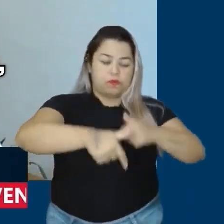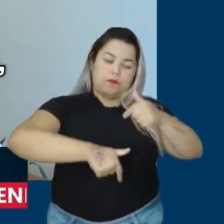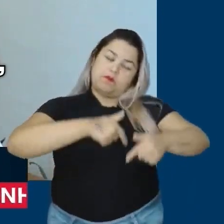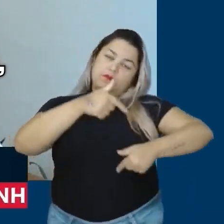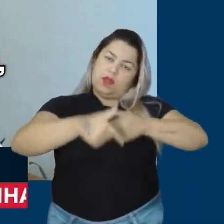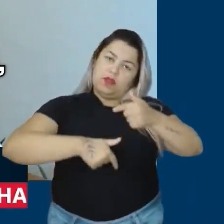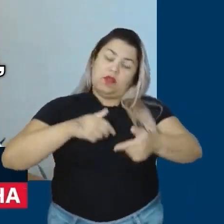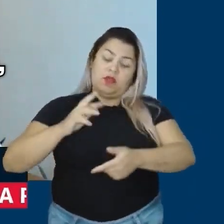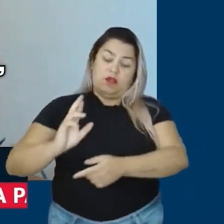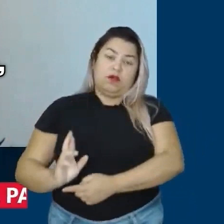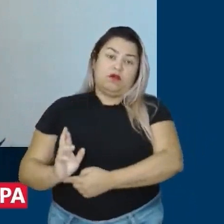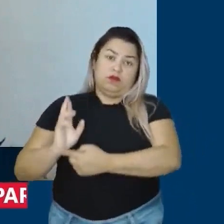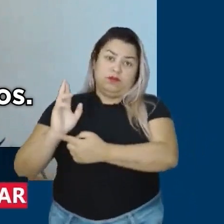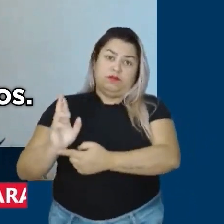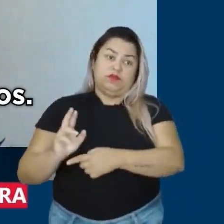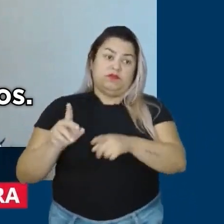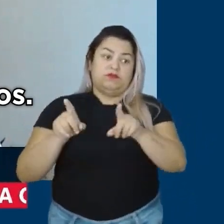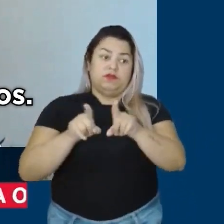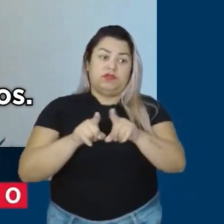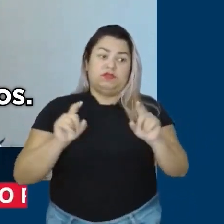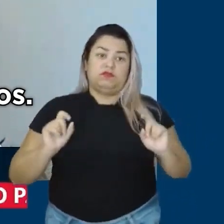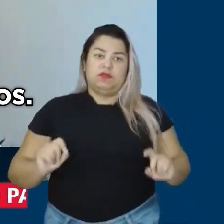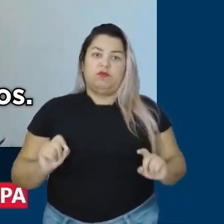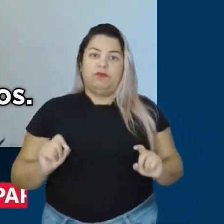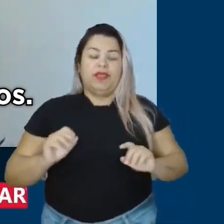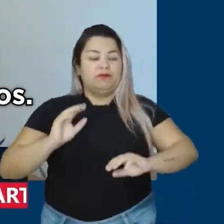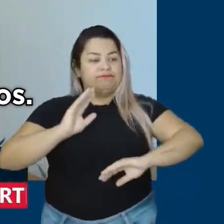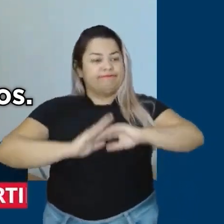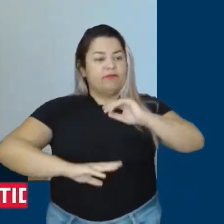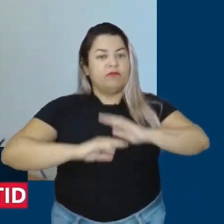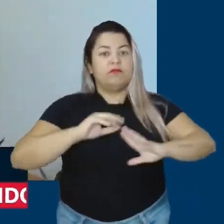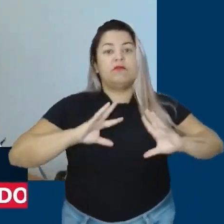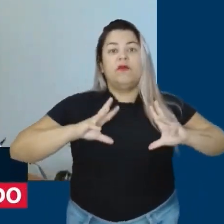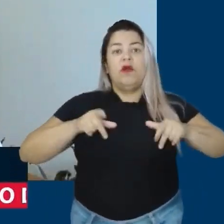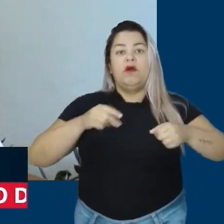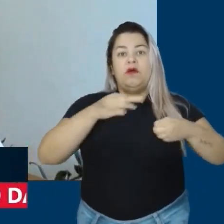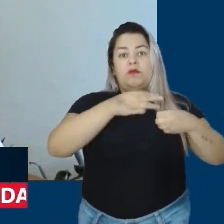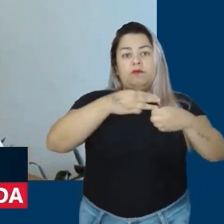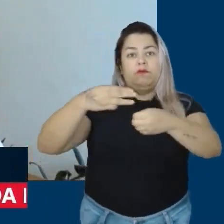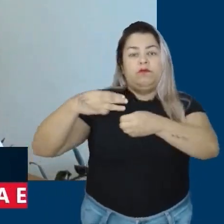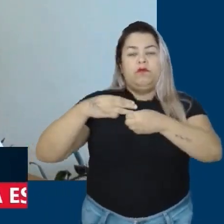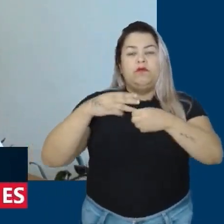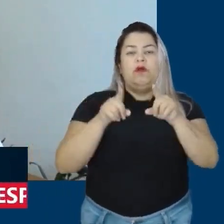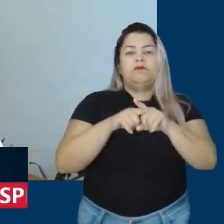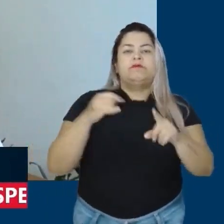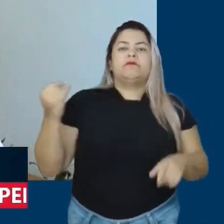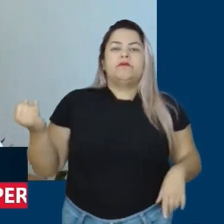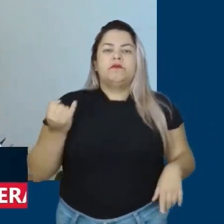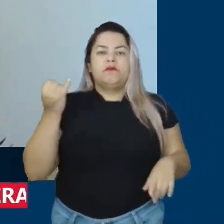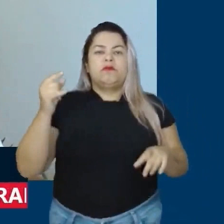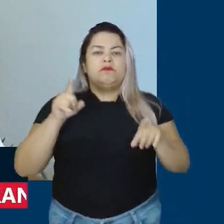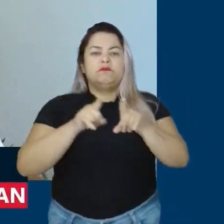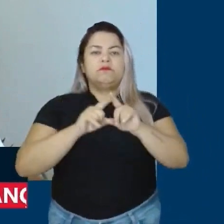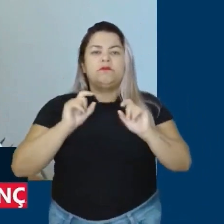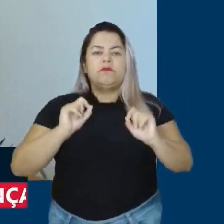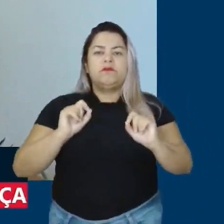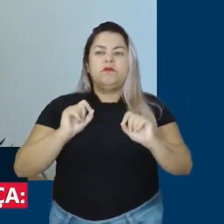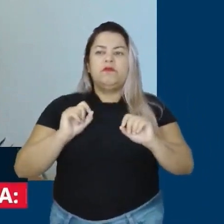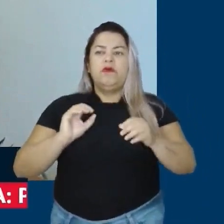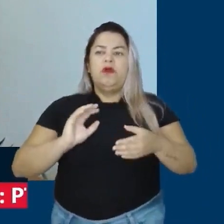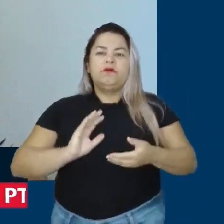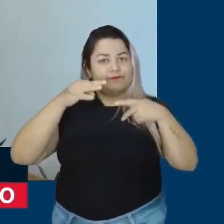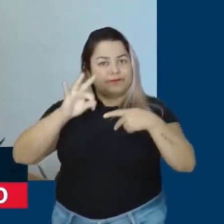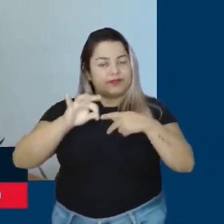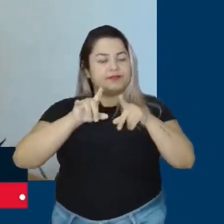ter representatividade em praticamente todos os municípios. É fundamental ter nas câmaras municipais uma voz